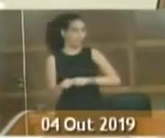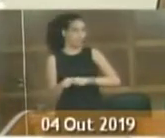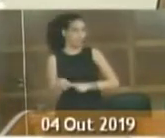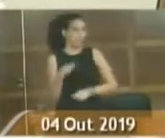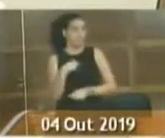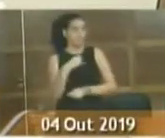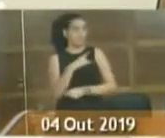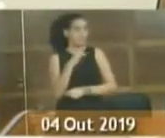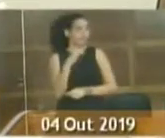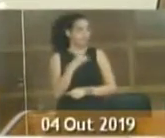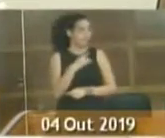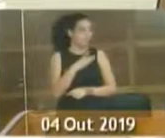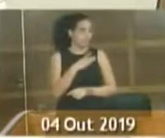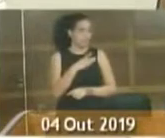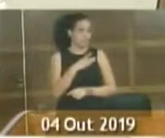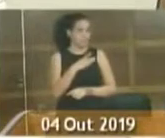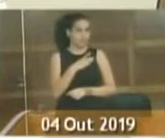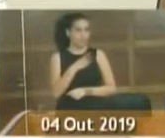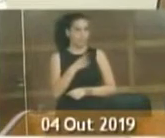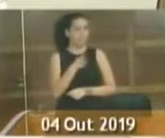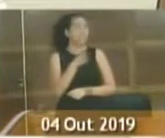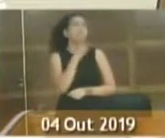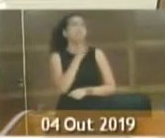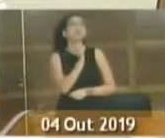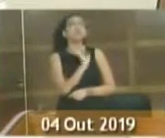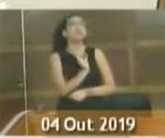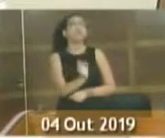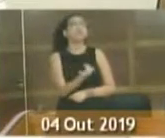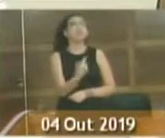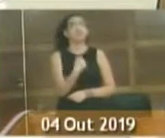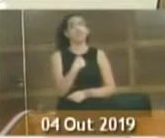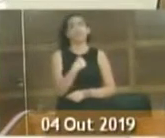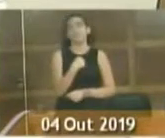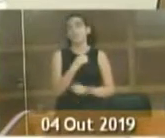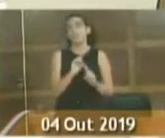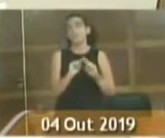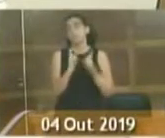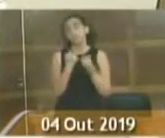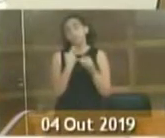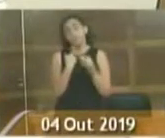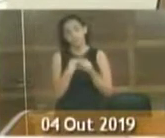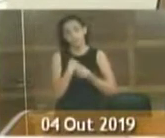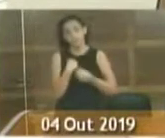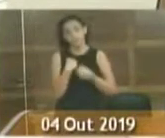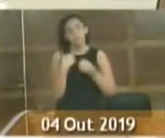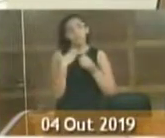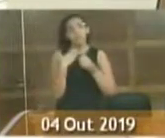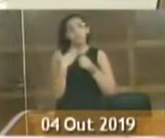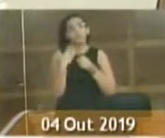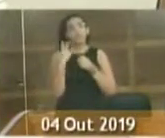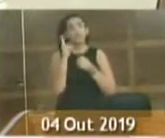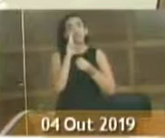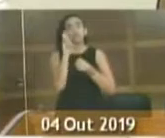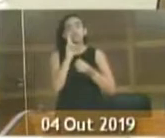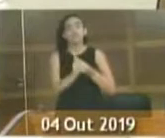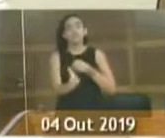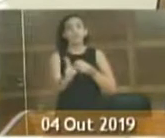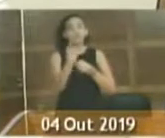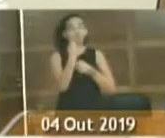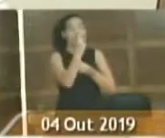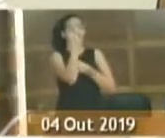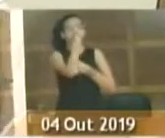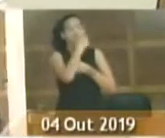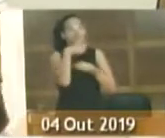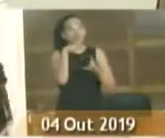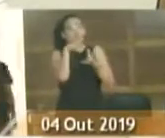Tenho medo de não me reconheceres mais, mas eu guardarei o seu rosto e o seu